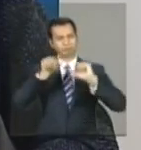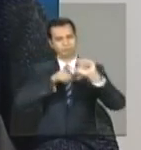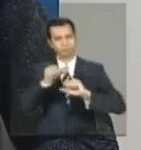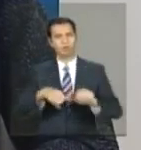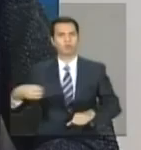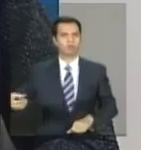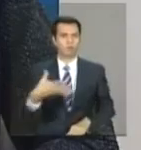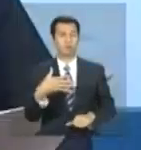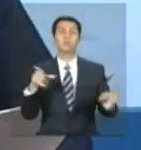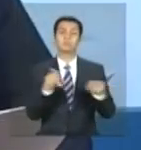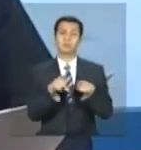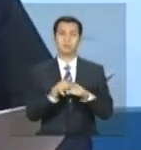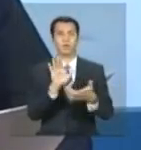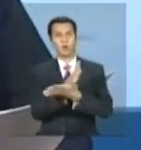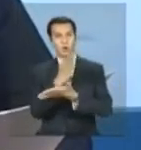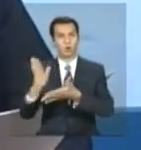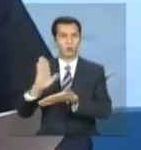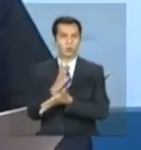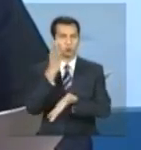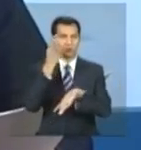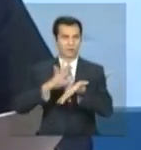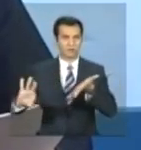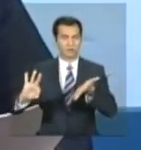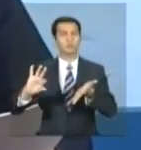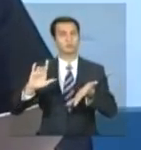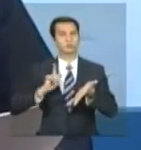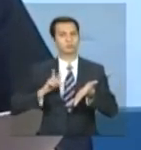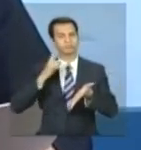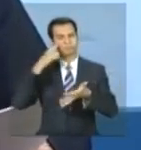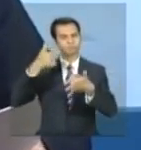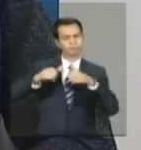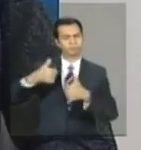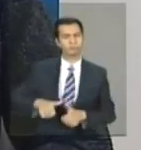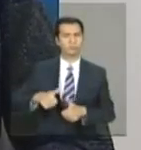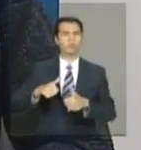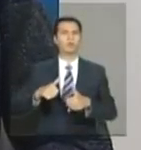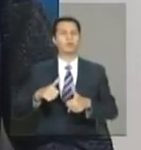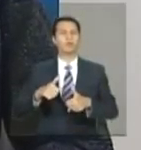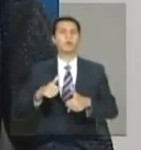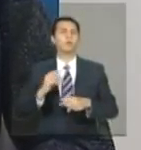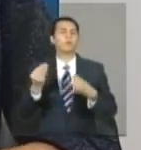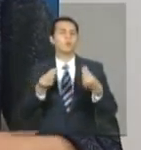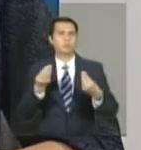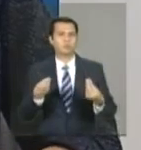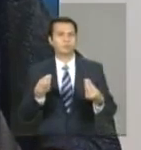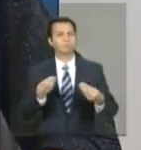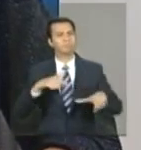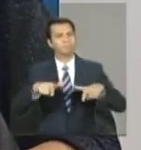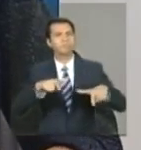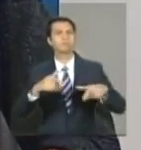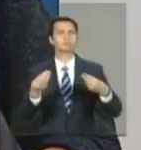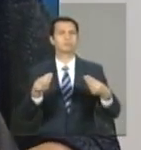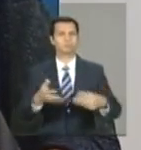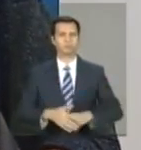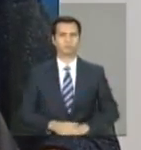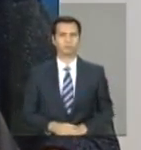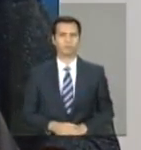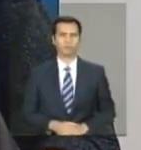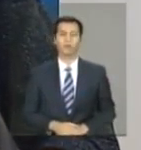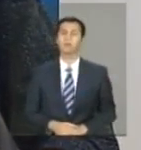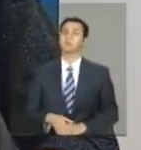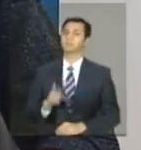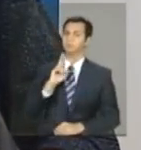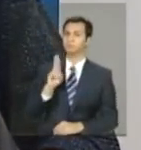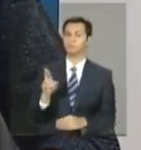que foram identificados nas auditorias. Como que estão essas ações? Bem, Renata, todos os anos o MDS desenvolve